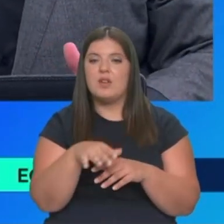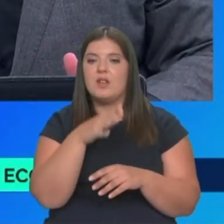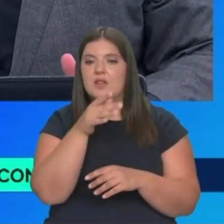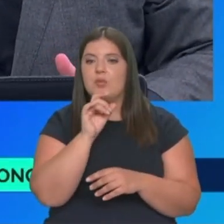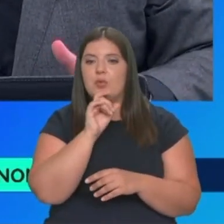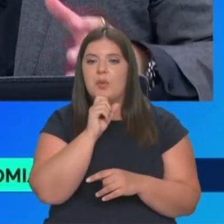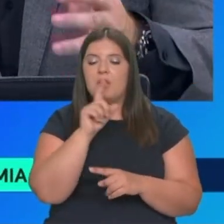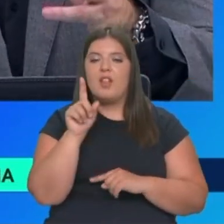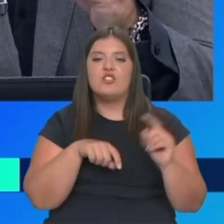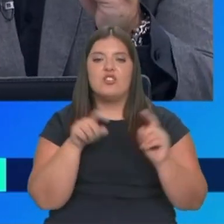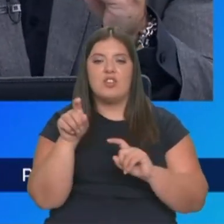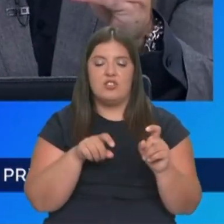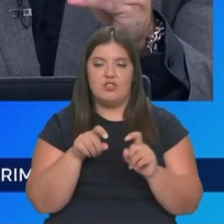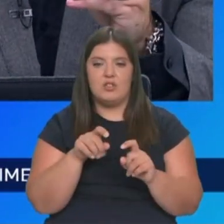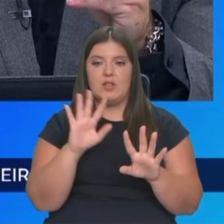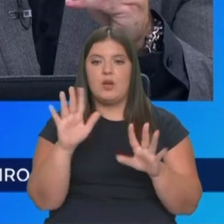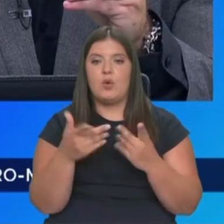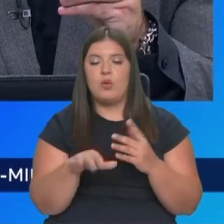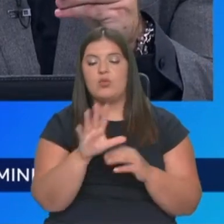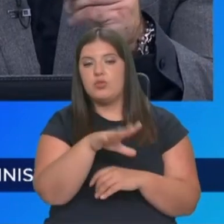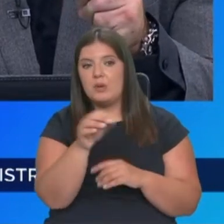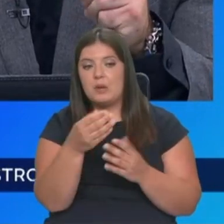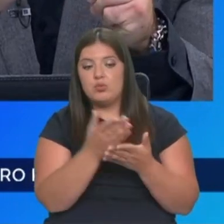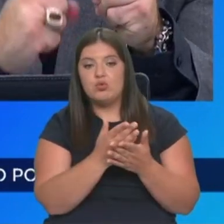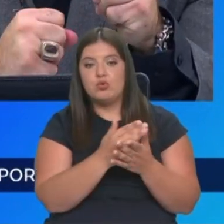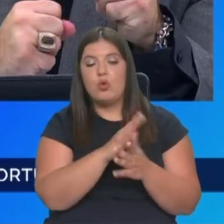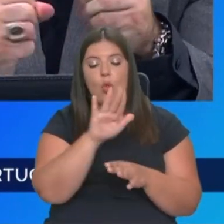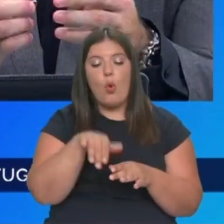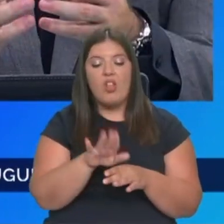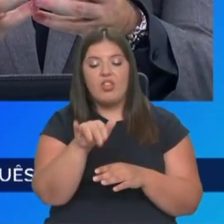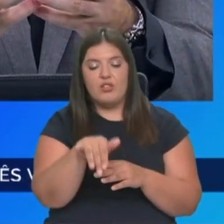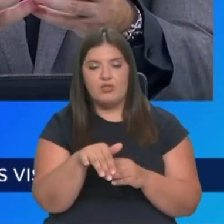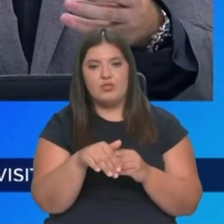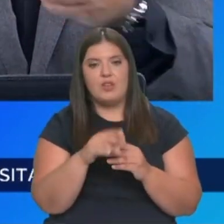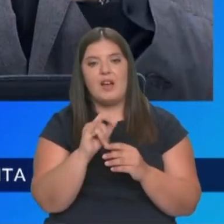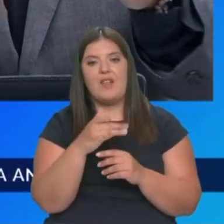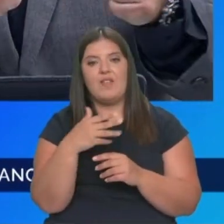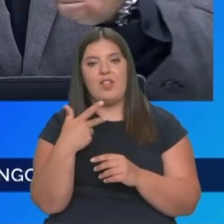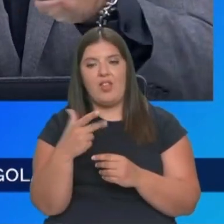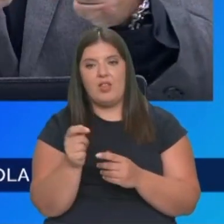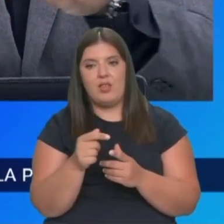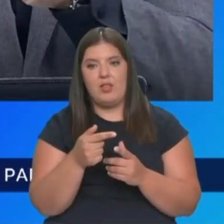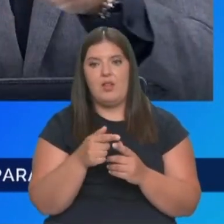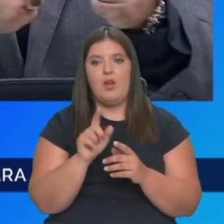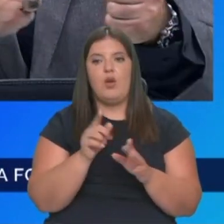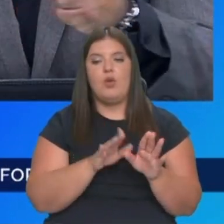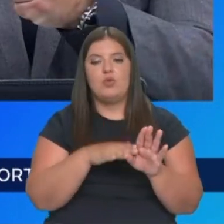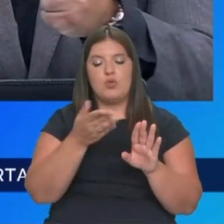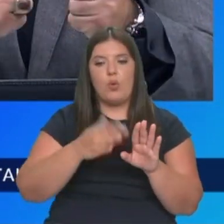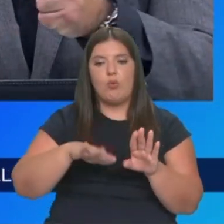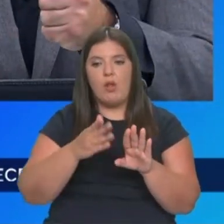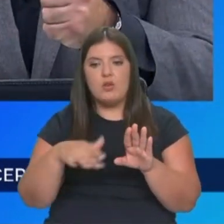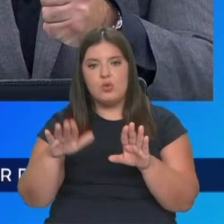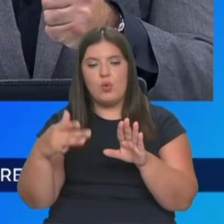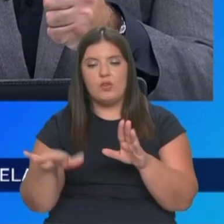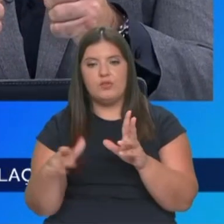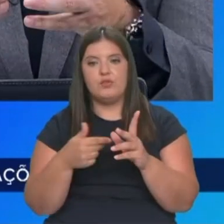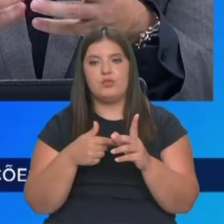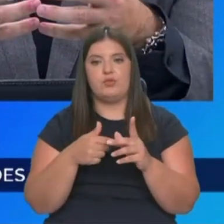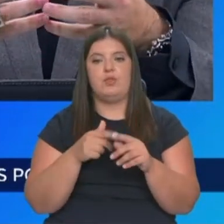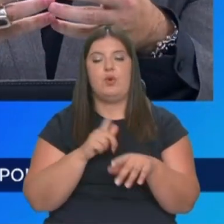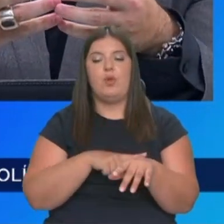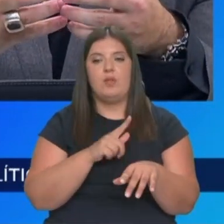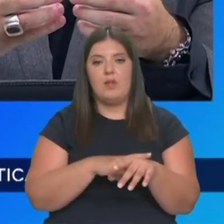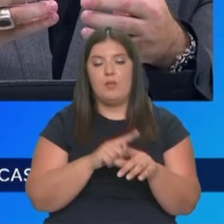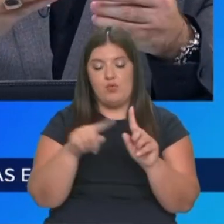probabilidade estatística. Quando nós pegamos no estudo de ondas gravitacionais, que, por exemplo, são ondulações no tecido do espaço e do tempo, para